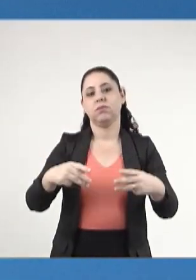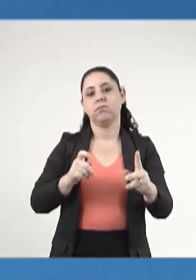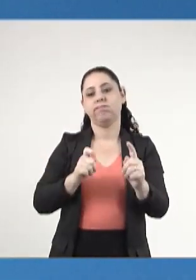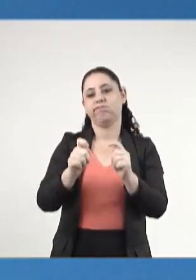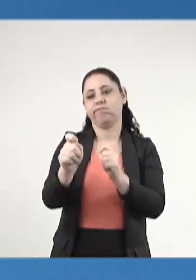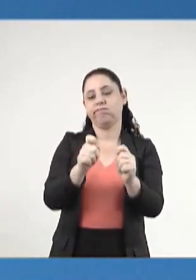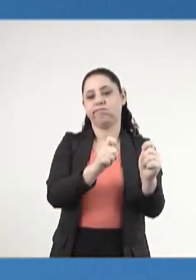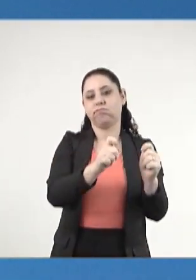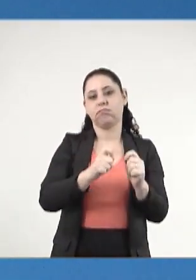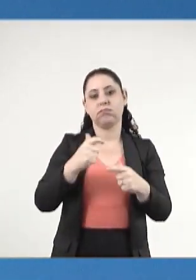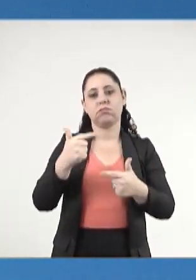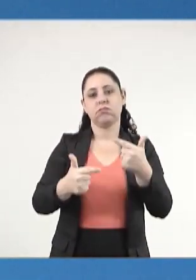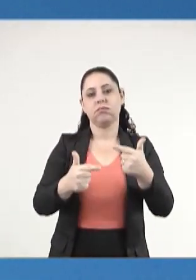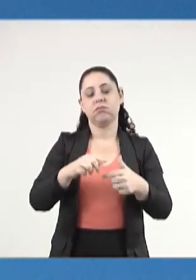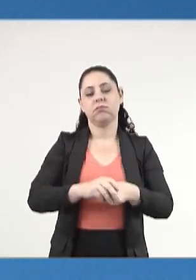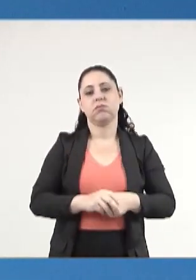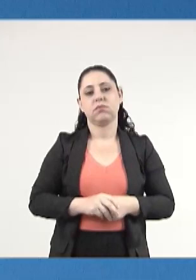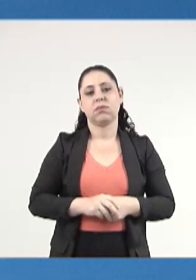articulação política.